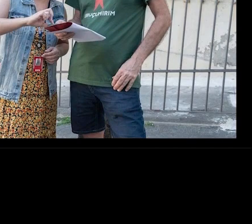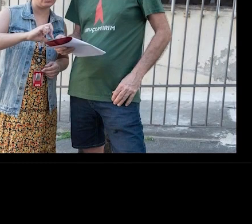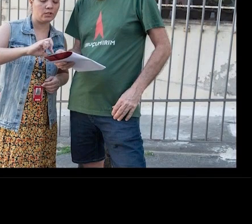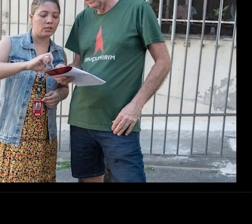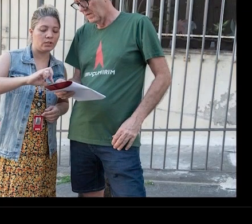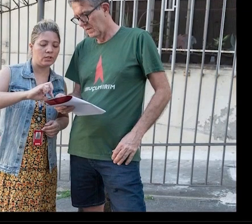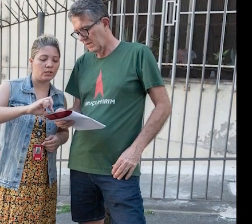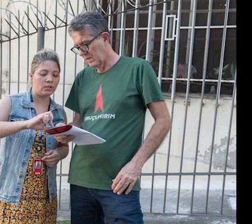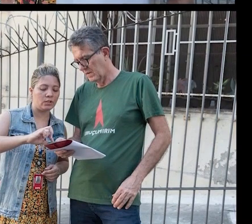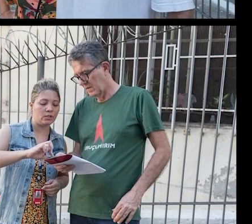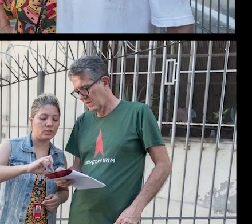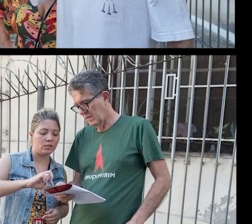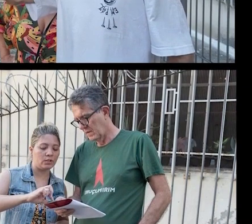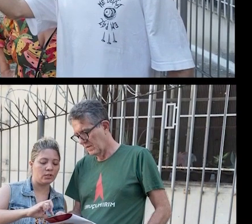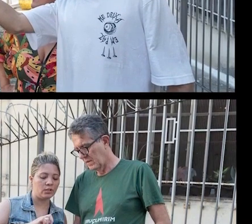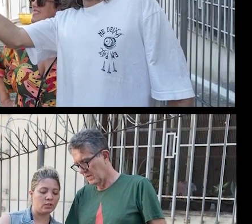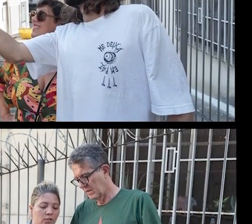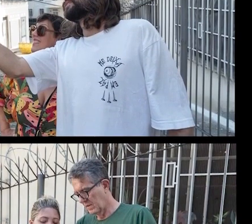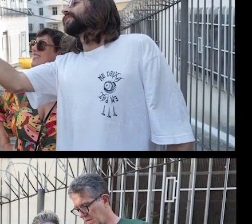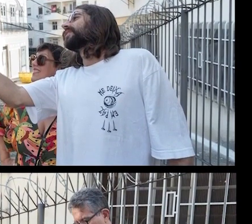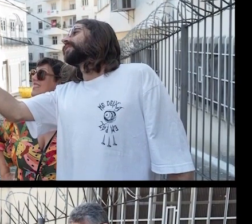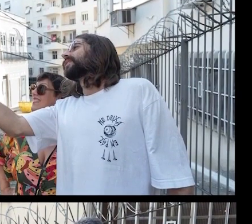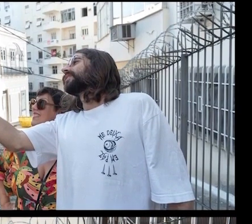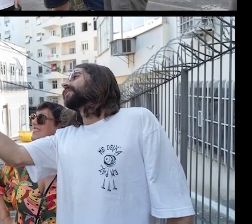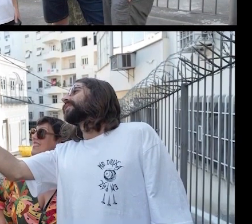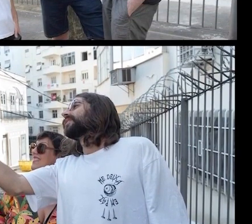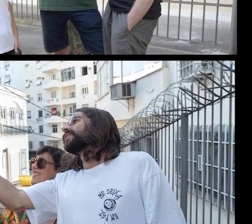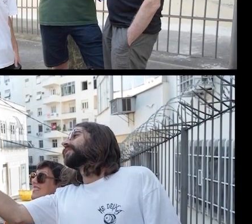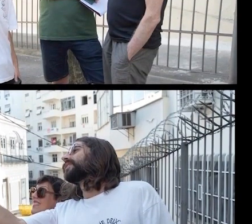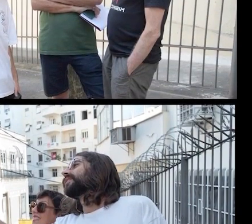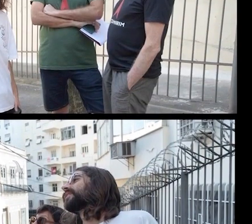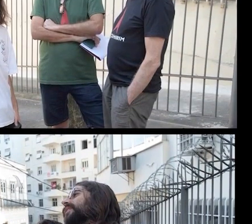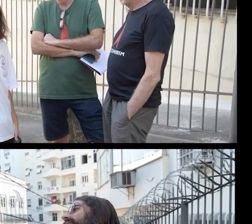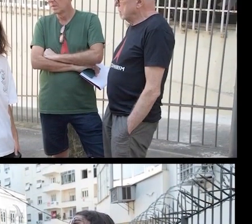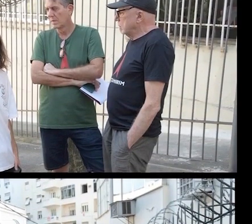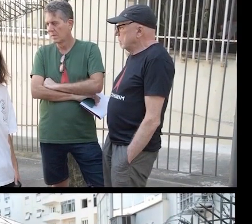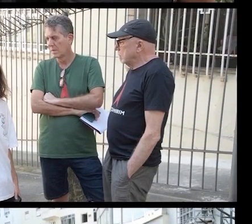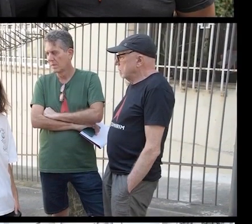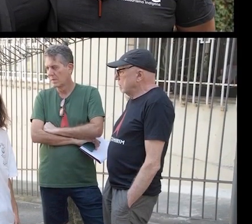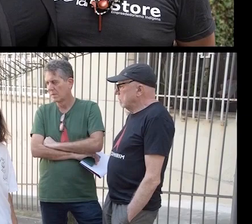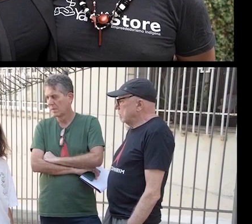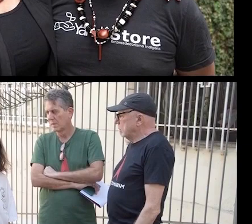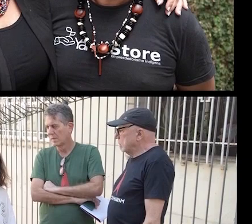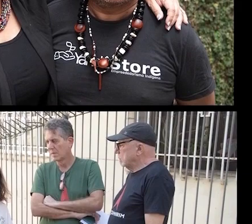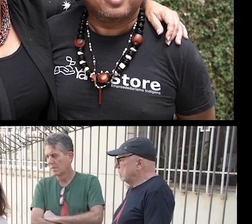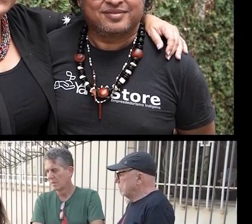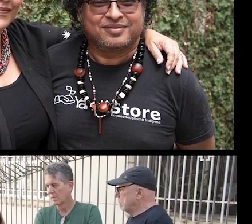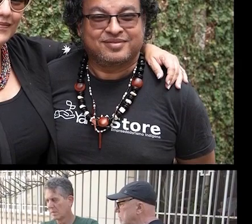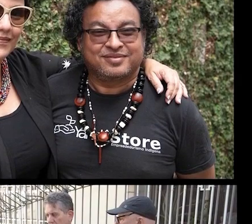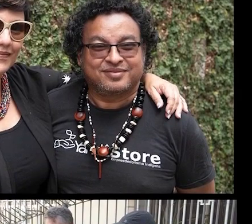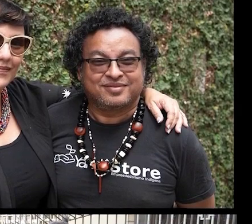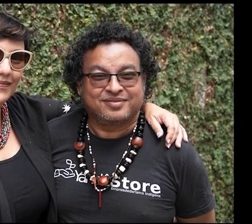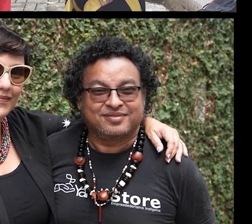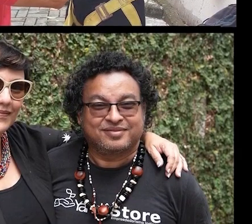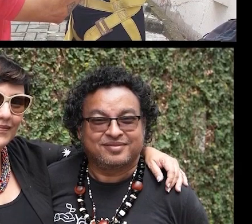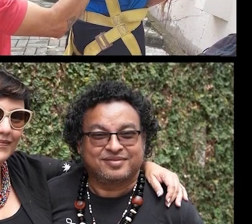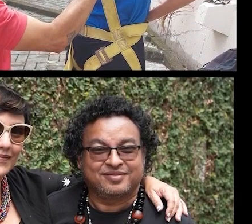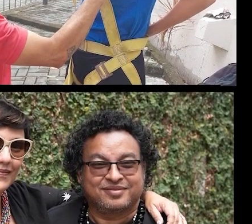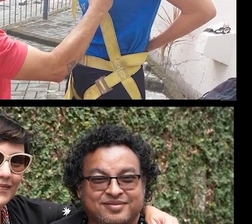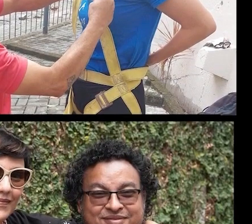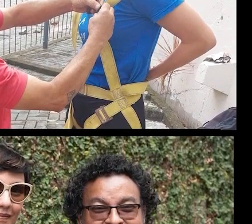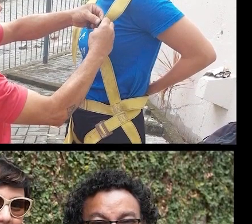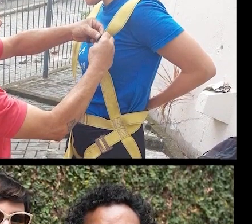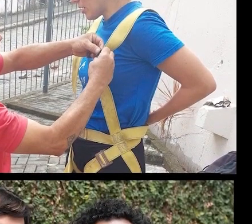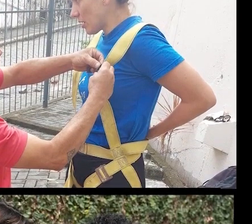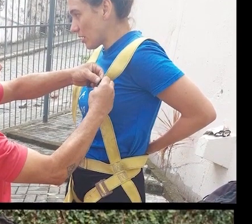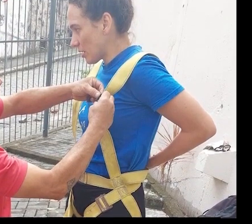Aimbinder. Codireção e edição César Duarte. Artistas Anapuaca Tupinambá, Antônio Tom, César Duarte, Mana Bernardes, Milton Guran